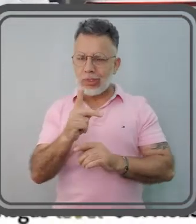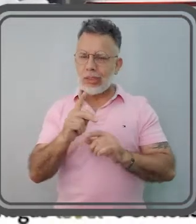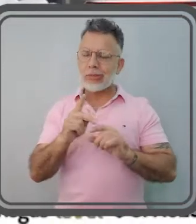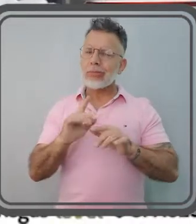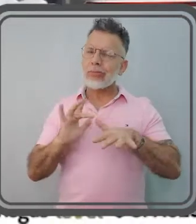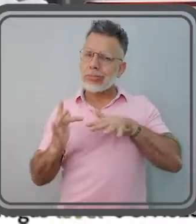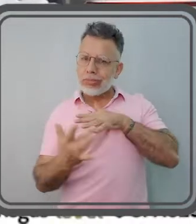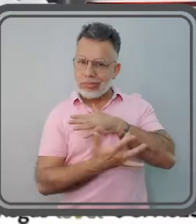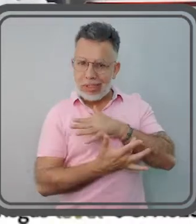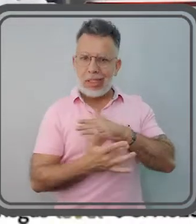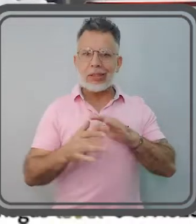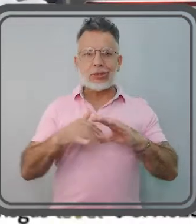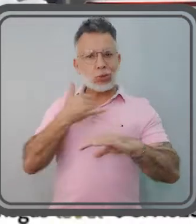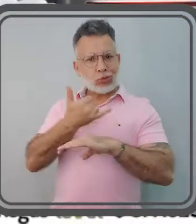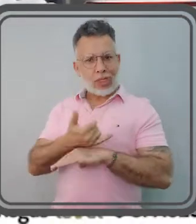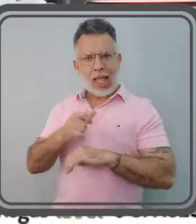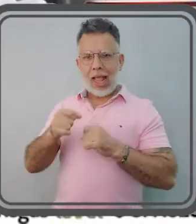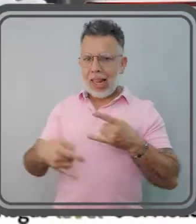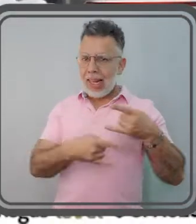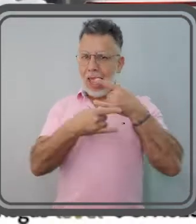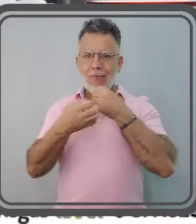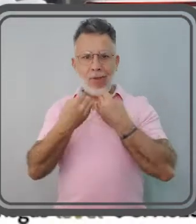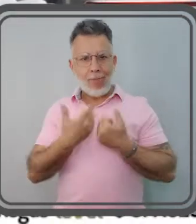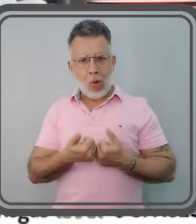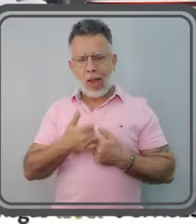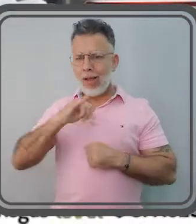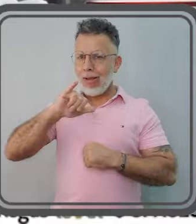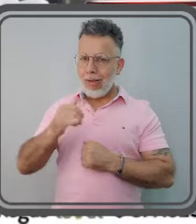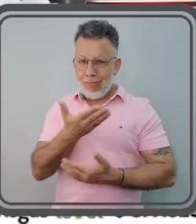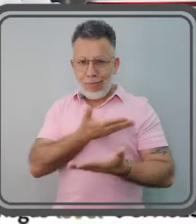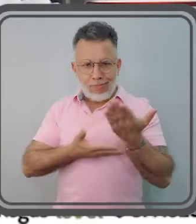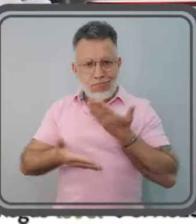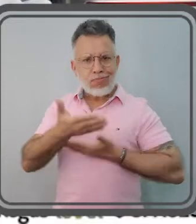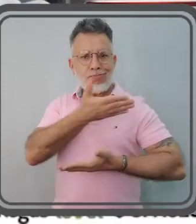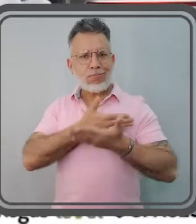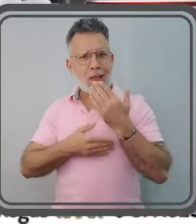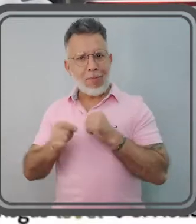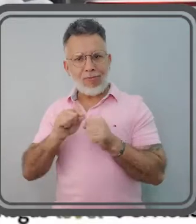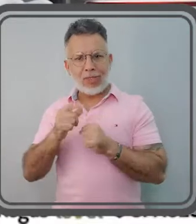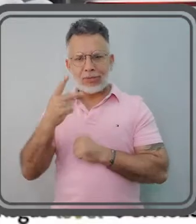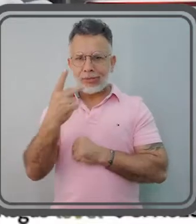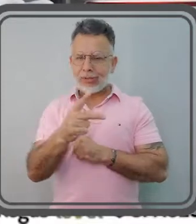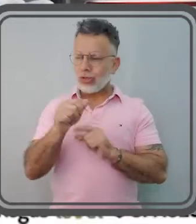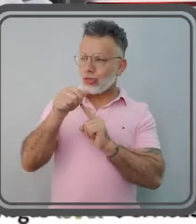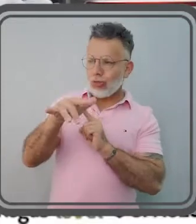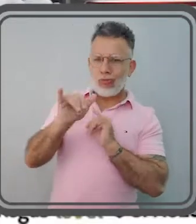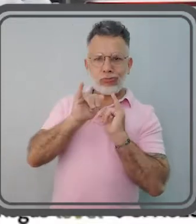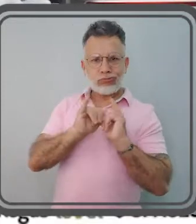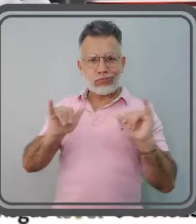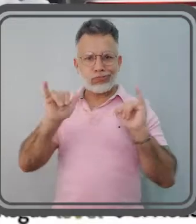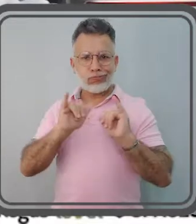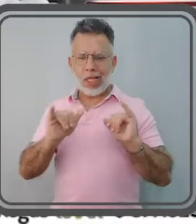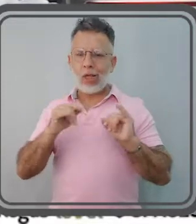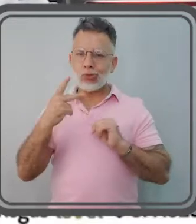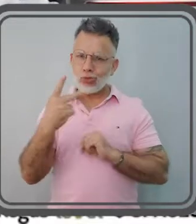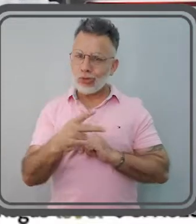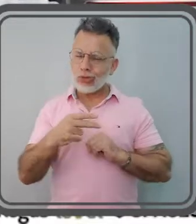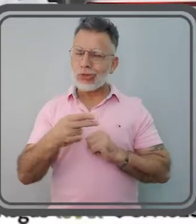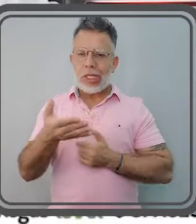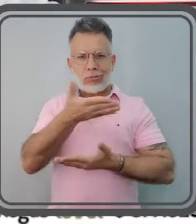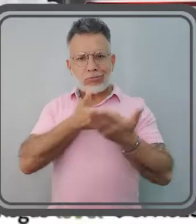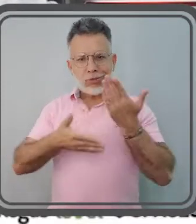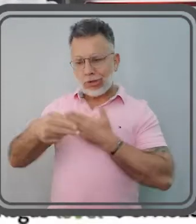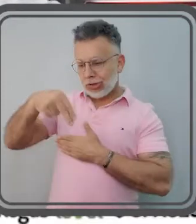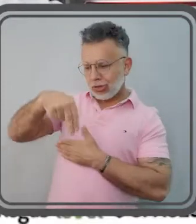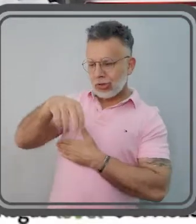né, para divulgar, potencializar o seu networking, para nos provocar aqui durante esses 30 minutos,